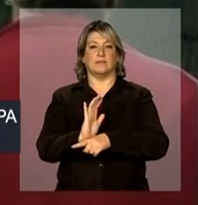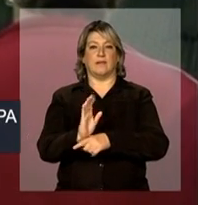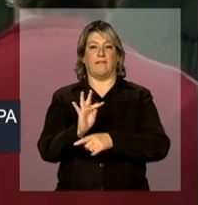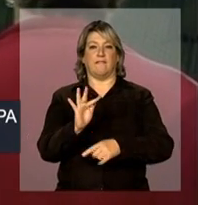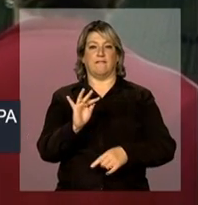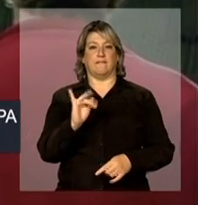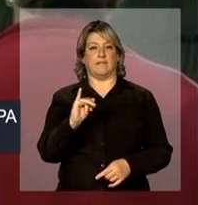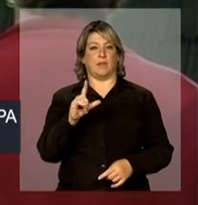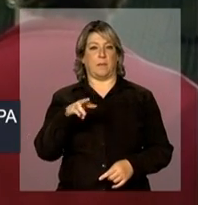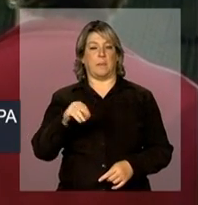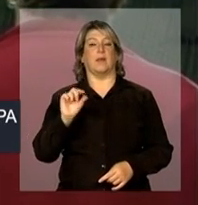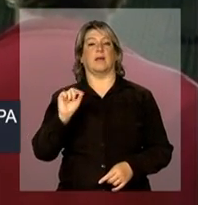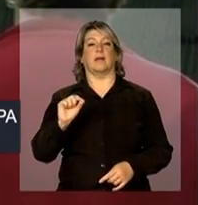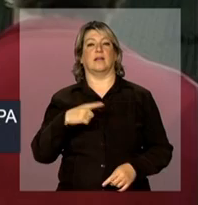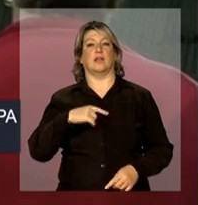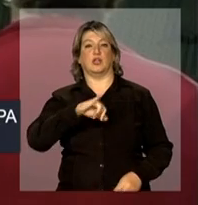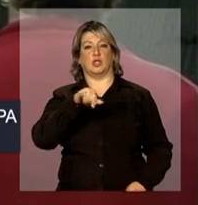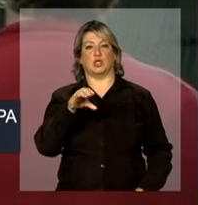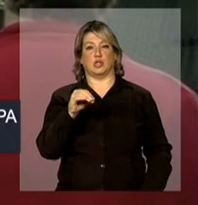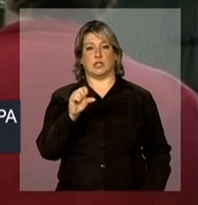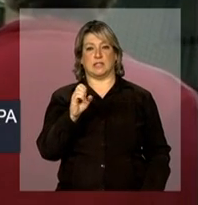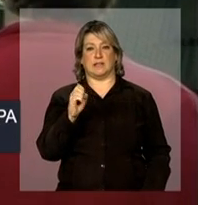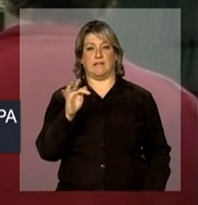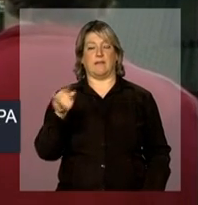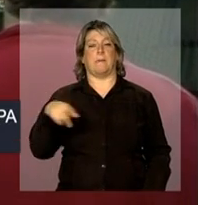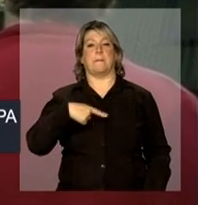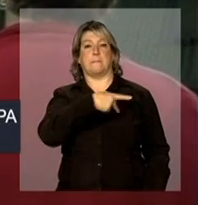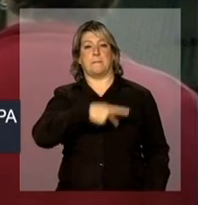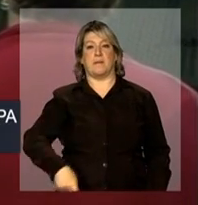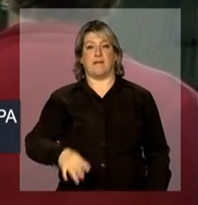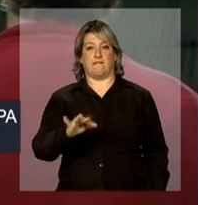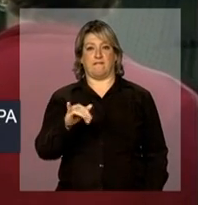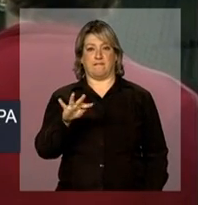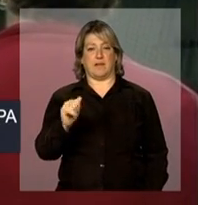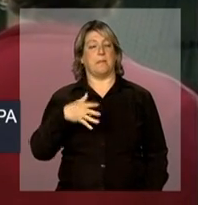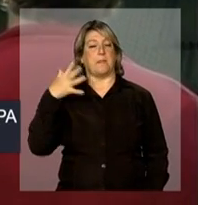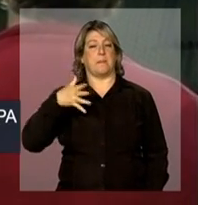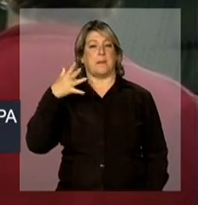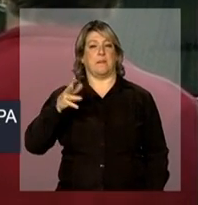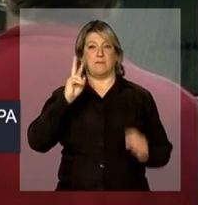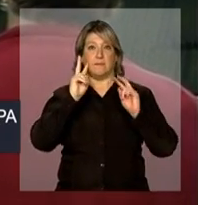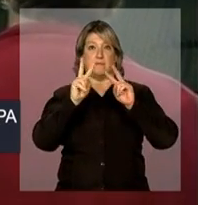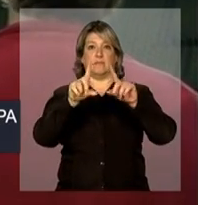Com o Joseph Blatter, presidente da FIFA.